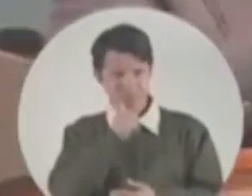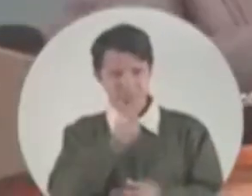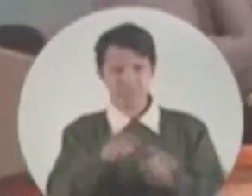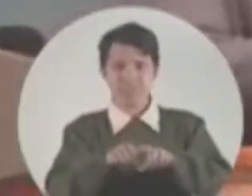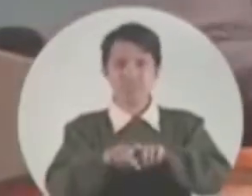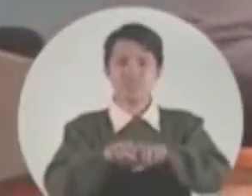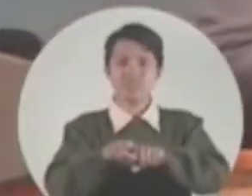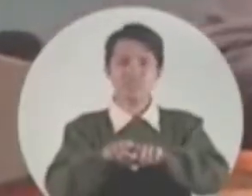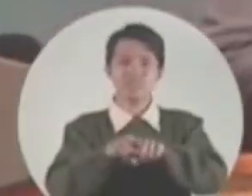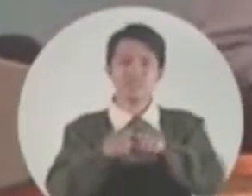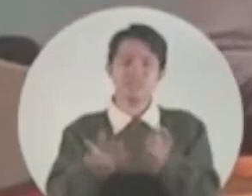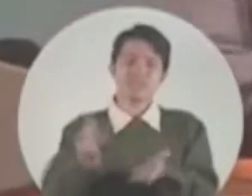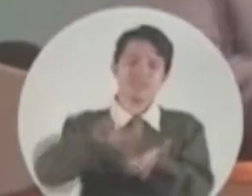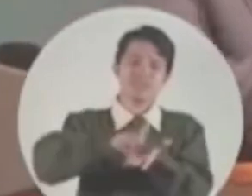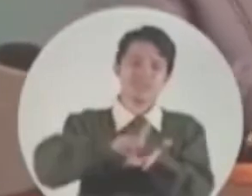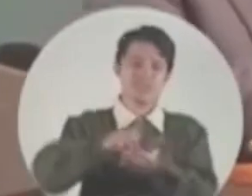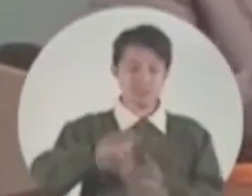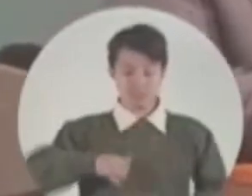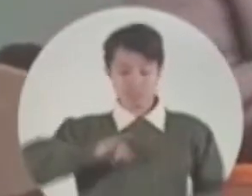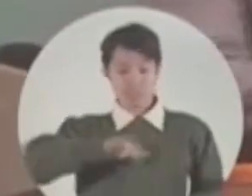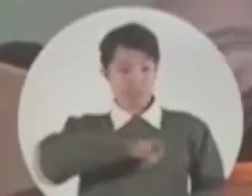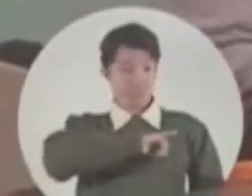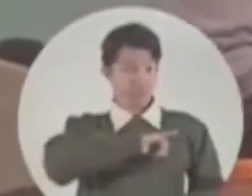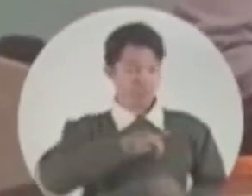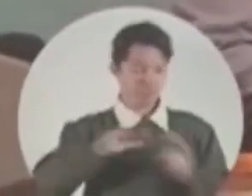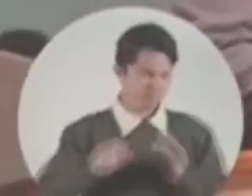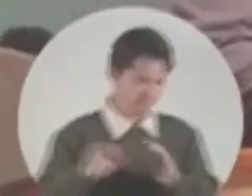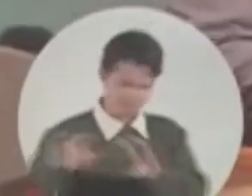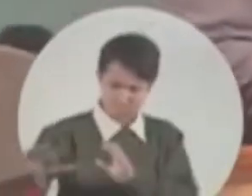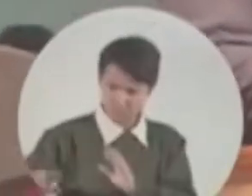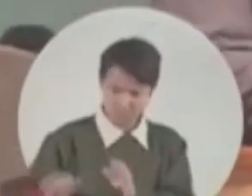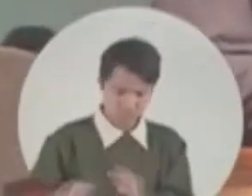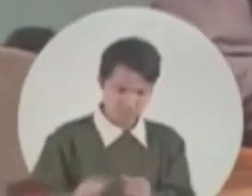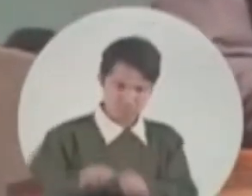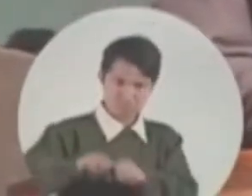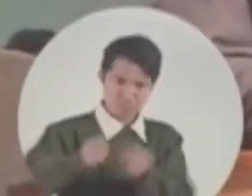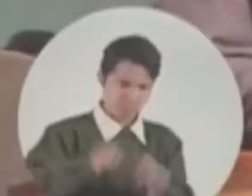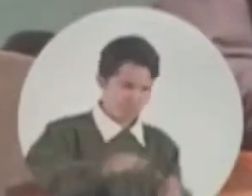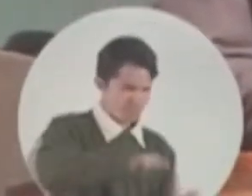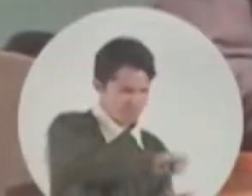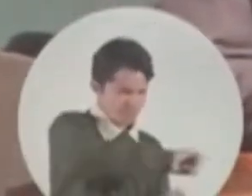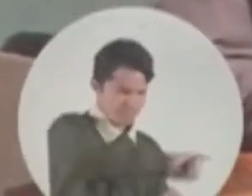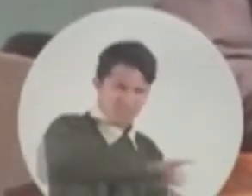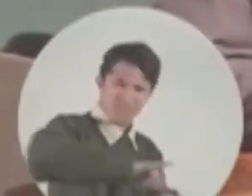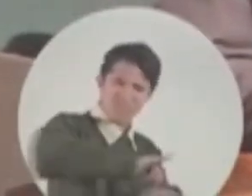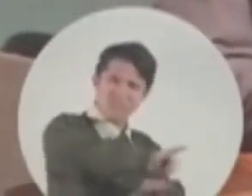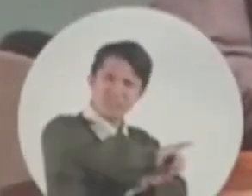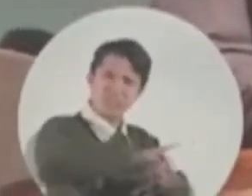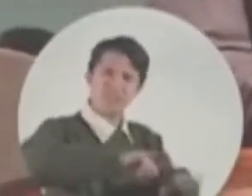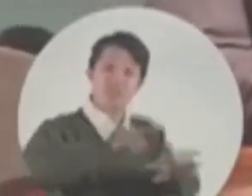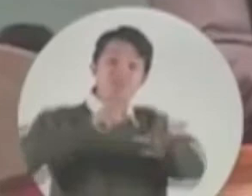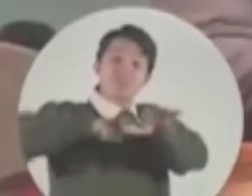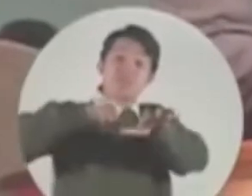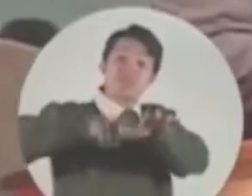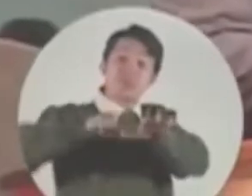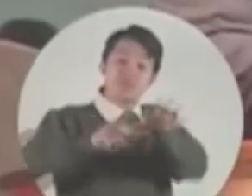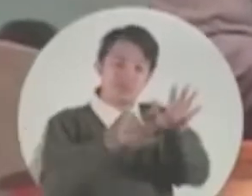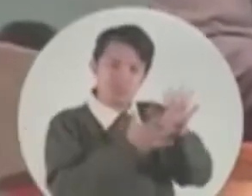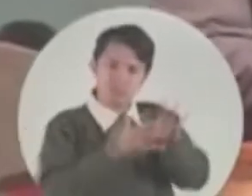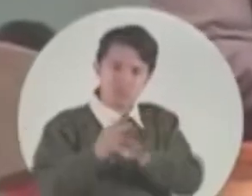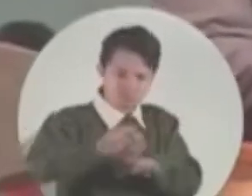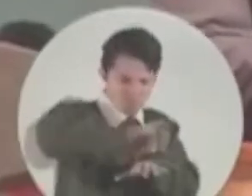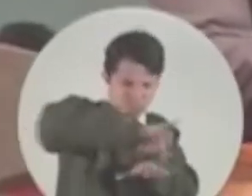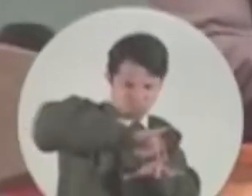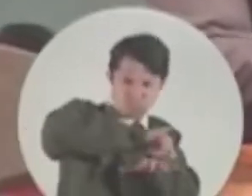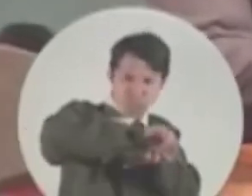Maria pegou um frasco de nardo puro, que era um perfume caro, derramou sobre os pés de Jesus e os